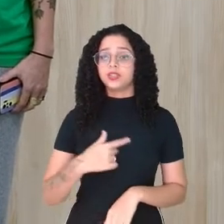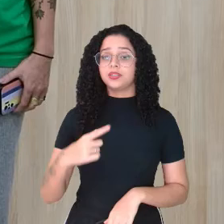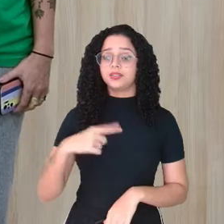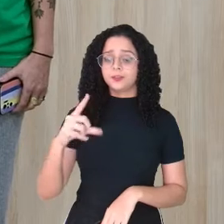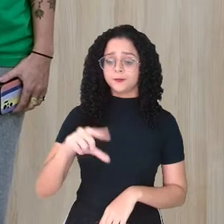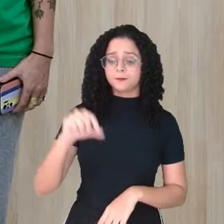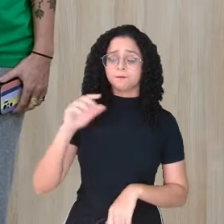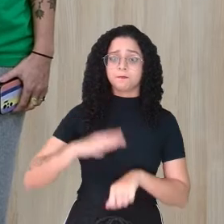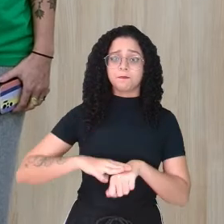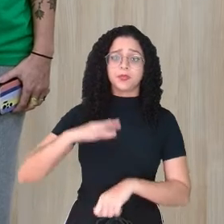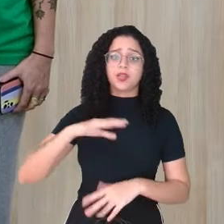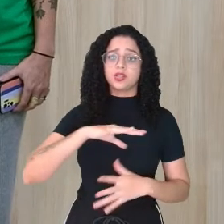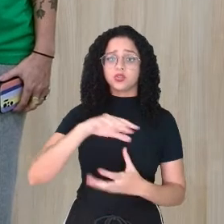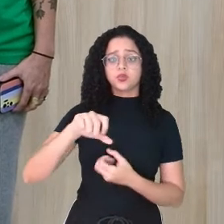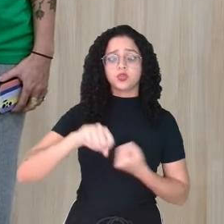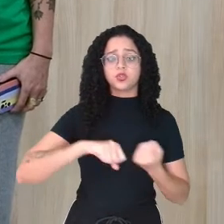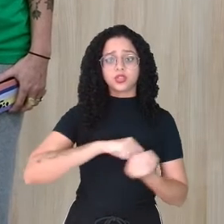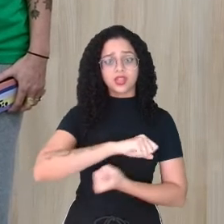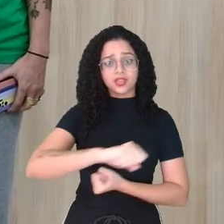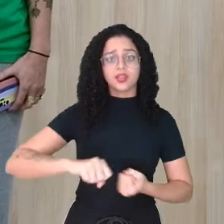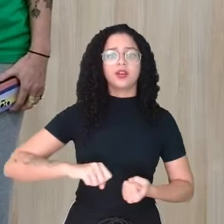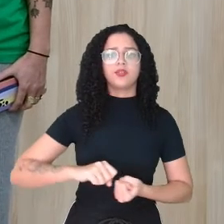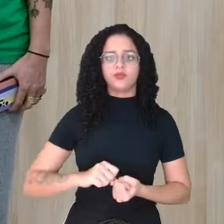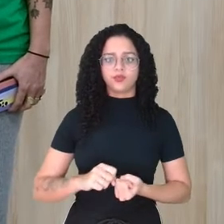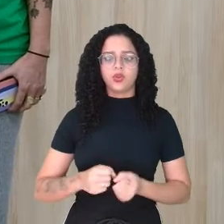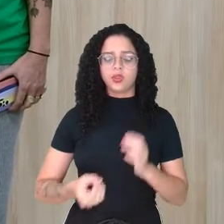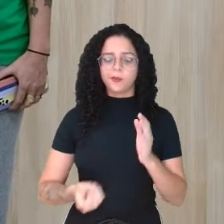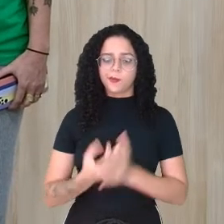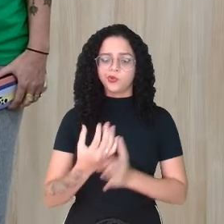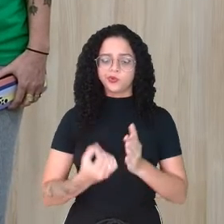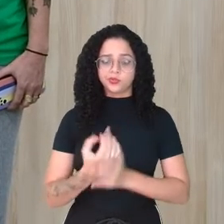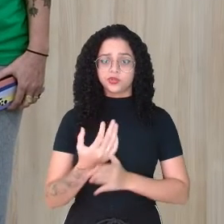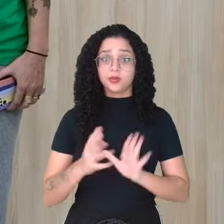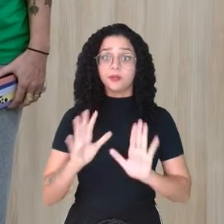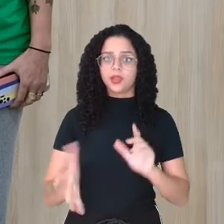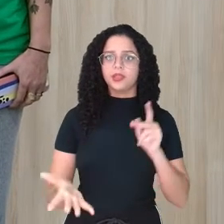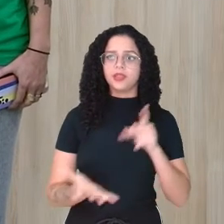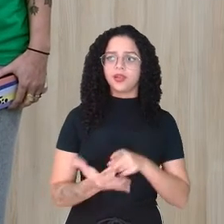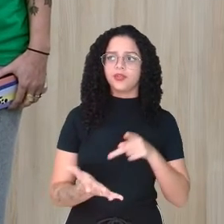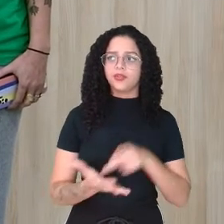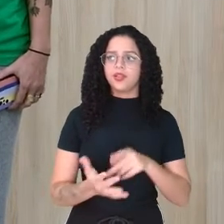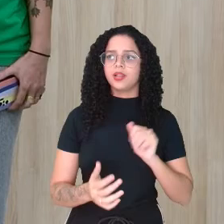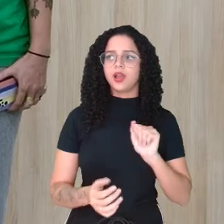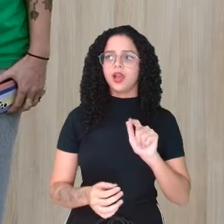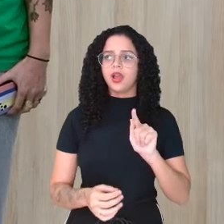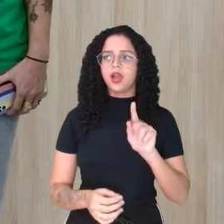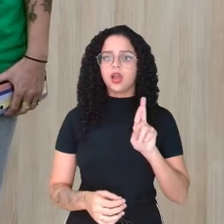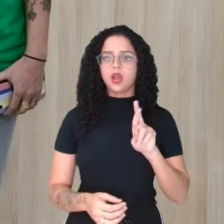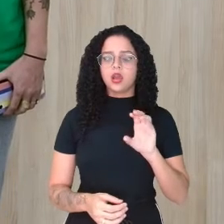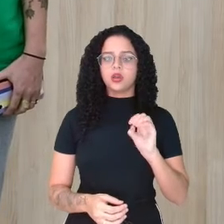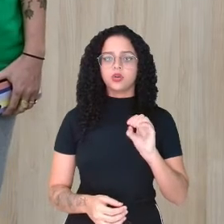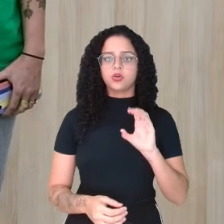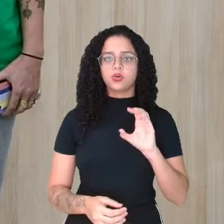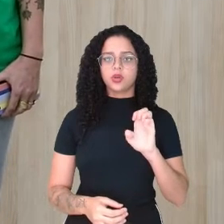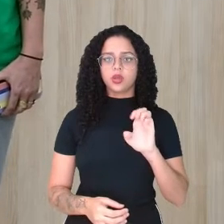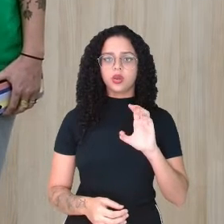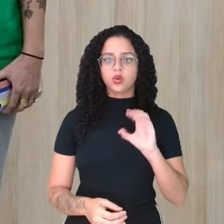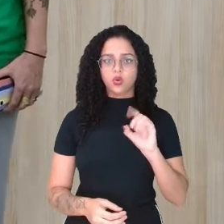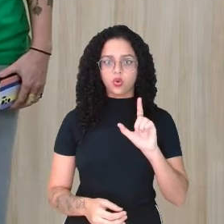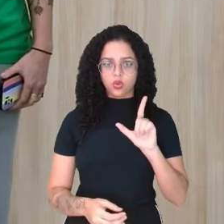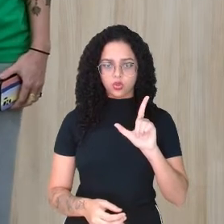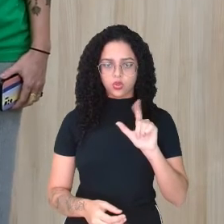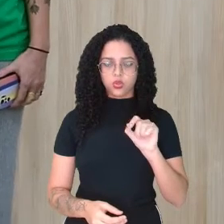mais sustentável de produção. Na realidade, a agroecologia, ela é um movimento, né?